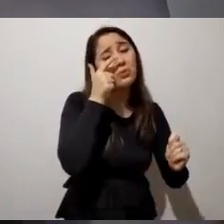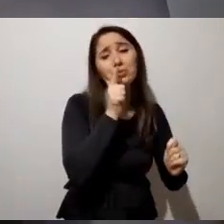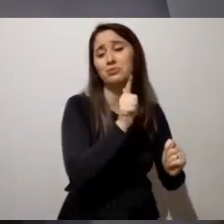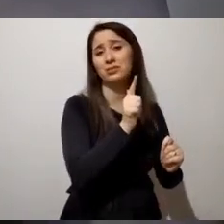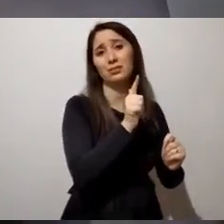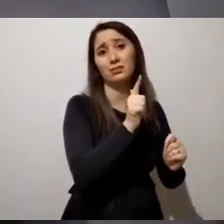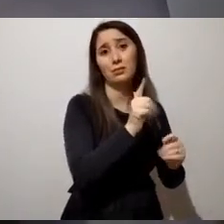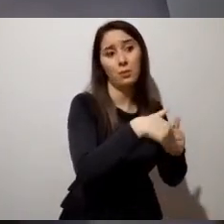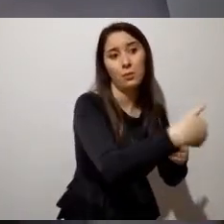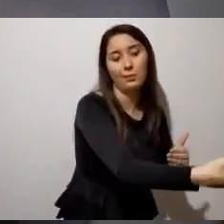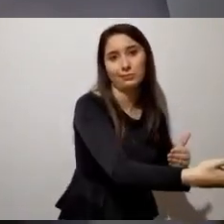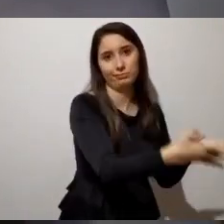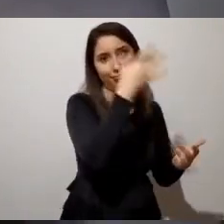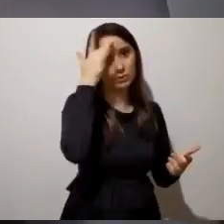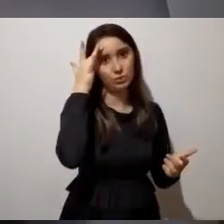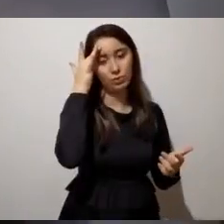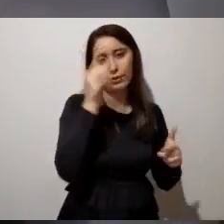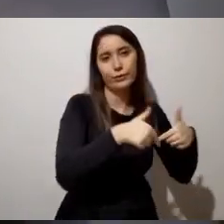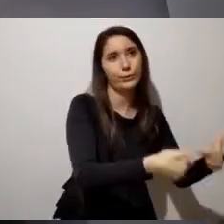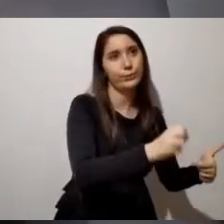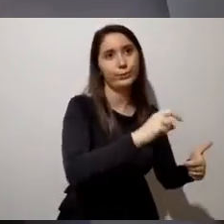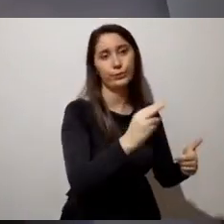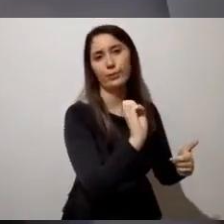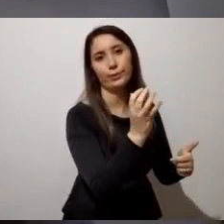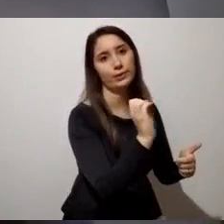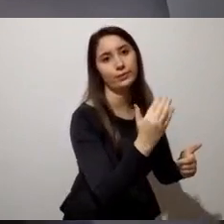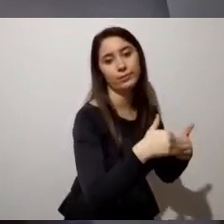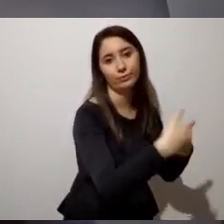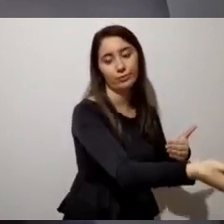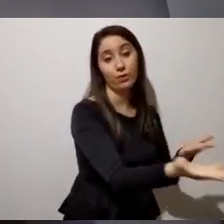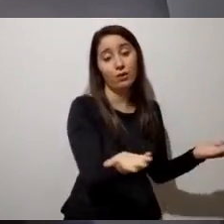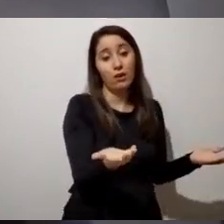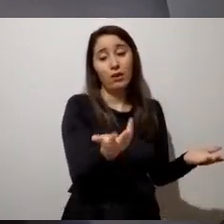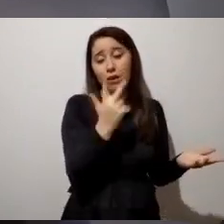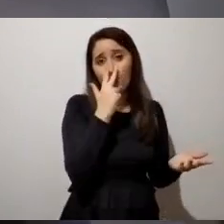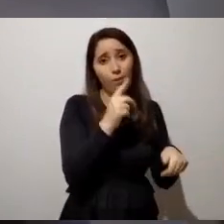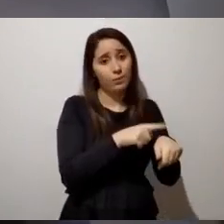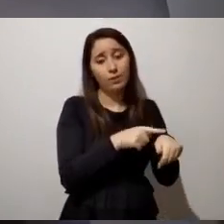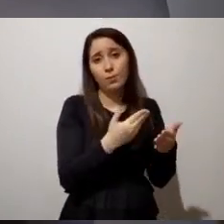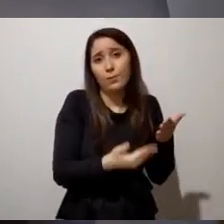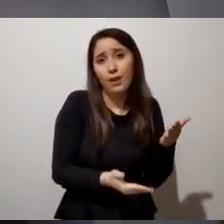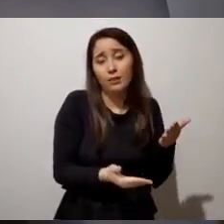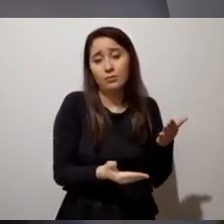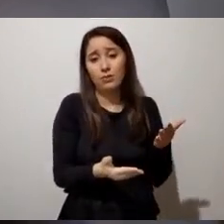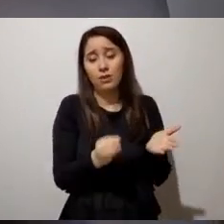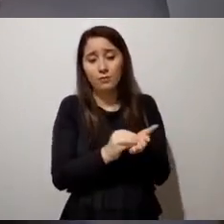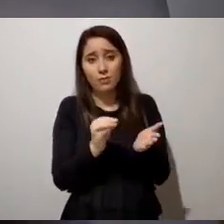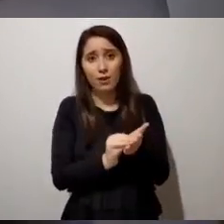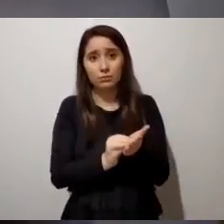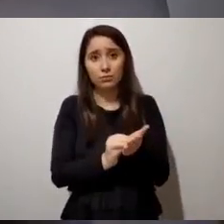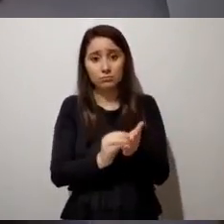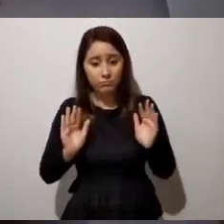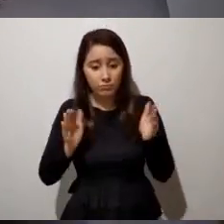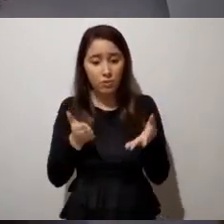sejam das atitudes de outras pessoas, você está perdendo tempo de focar sua energia em você mesmo,